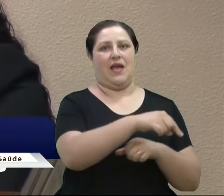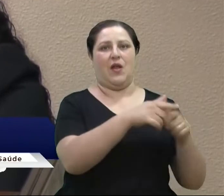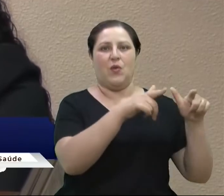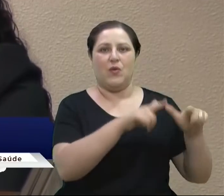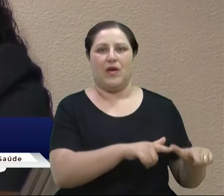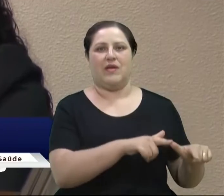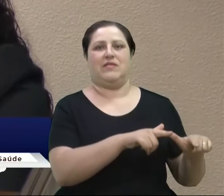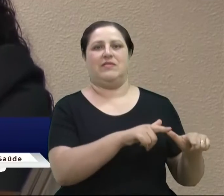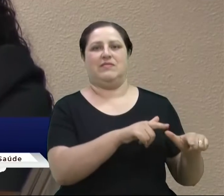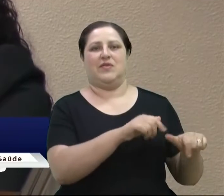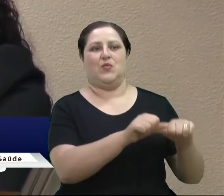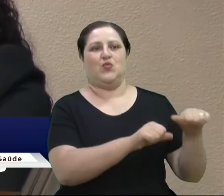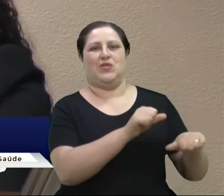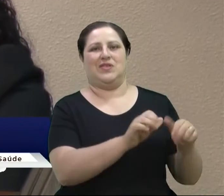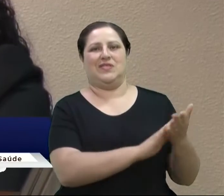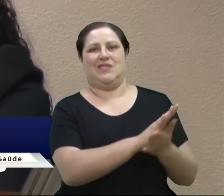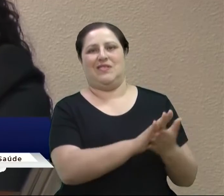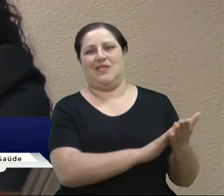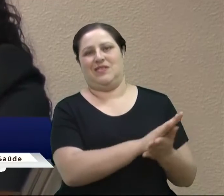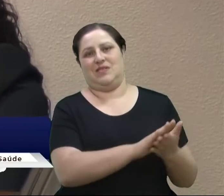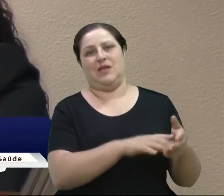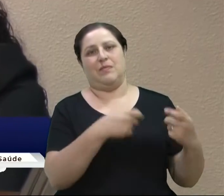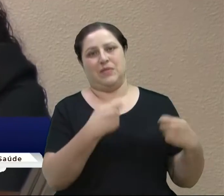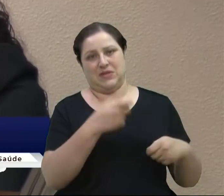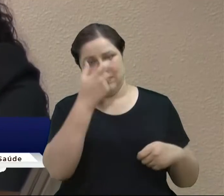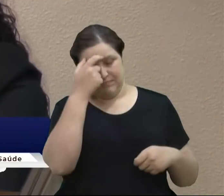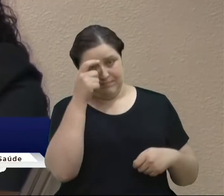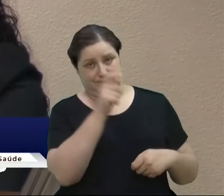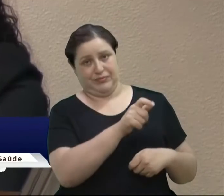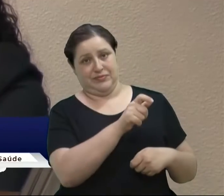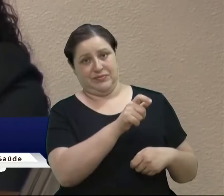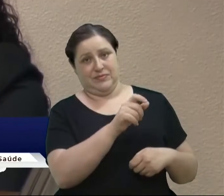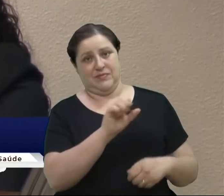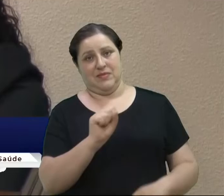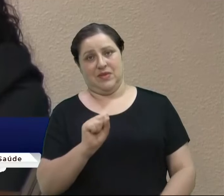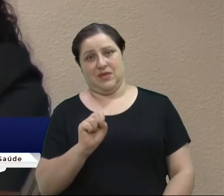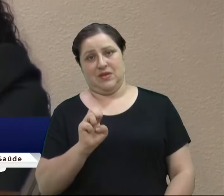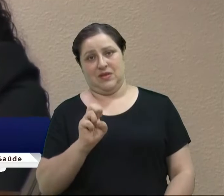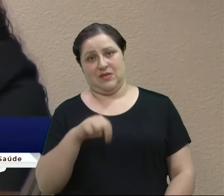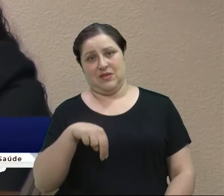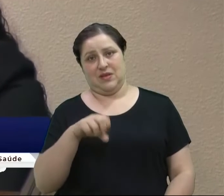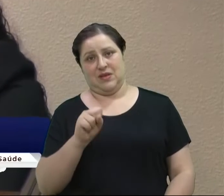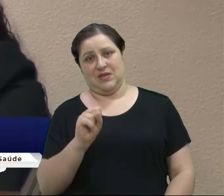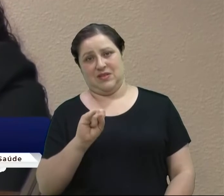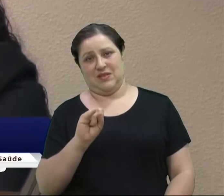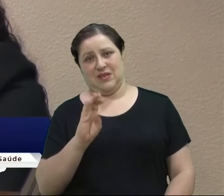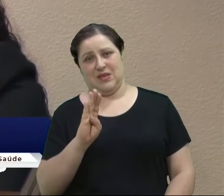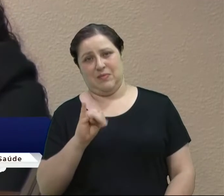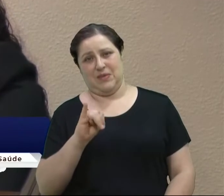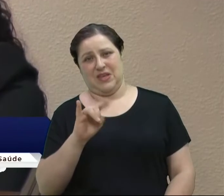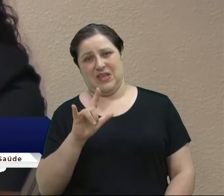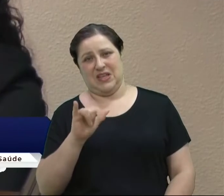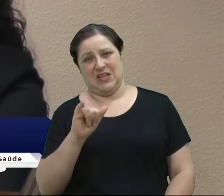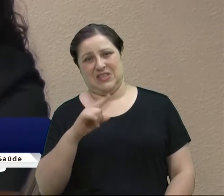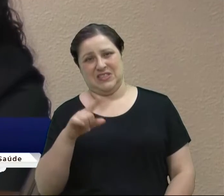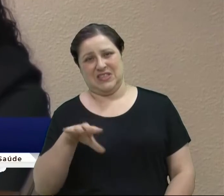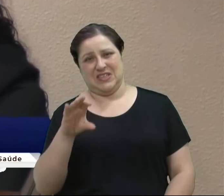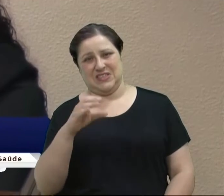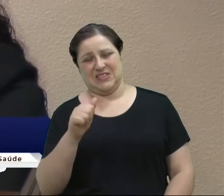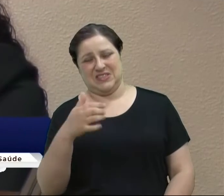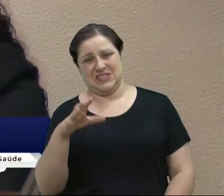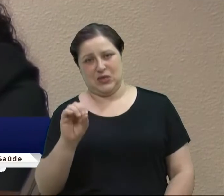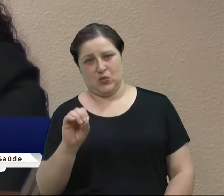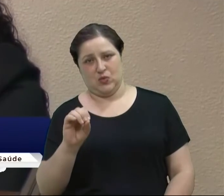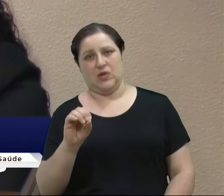acontece. Então, nós temos que fazer uma sensibilização muito grande, né, porque tudo que não é resolvido na atenção primária vai estourar no